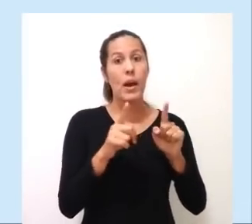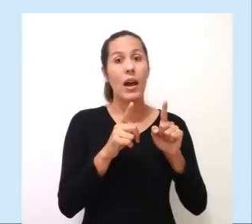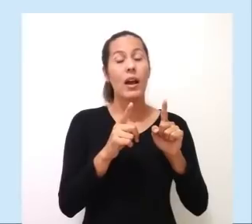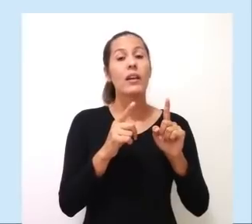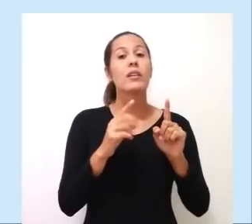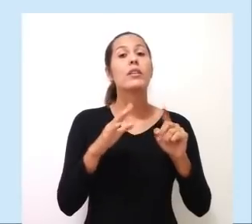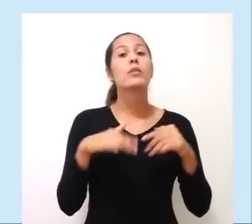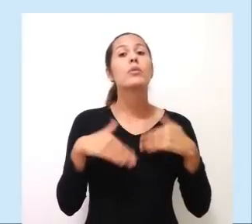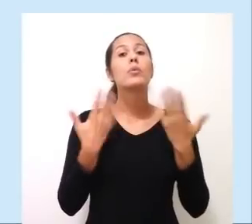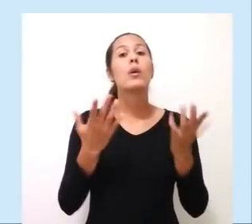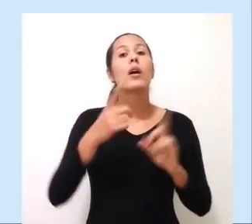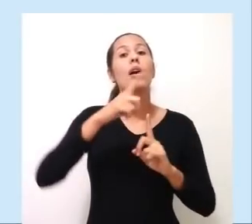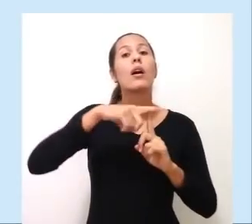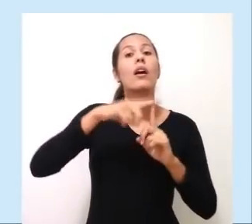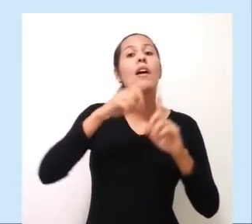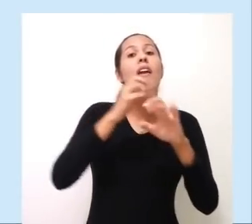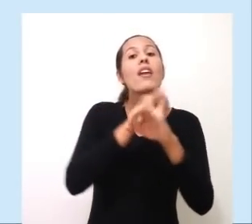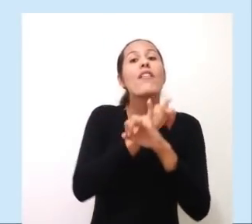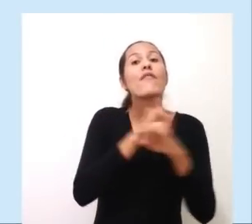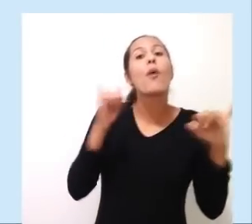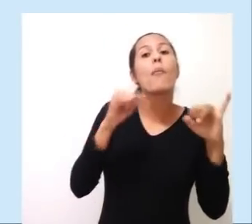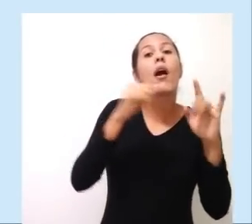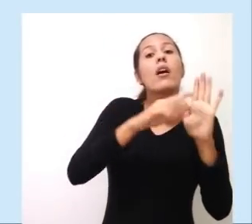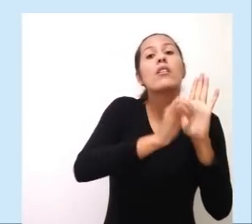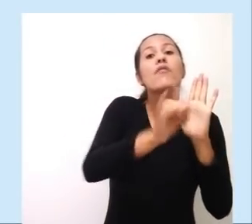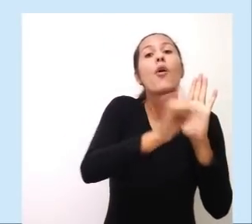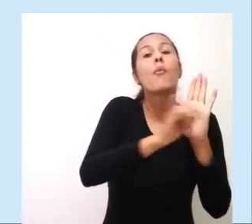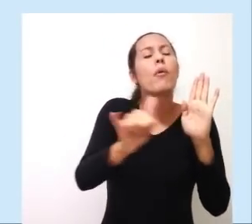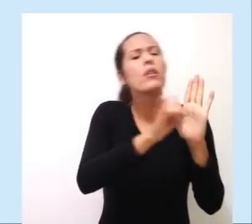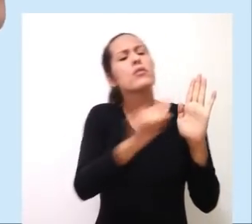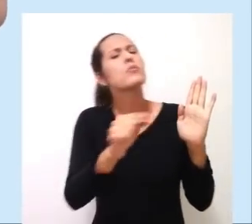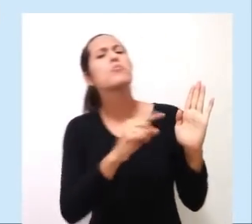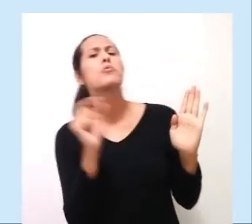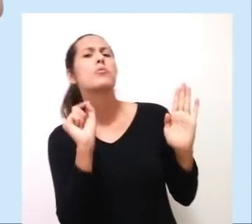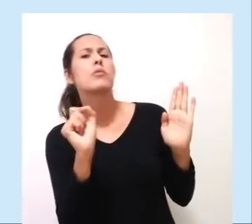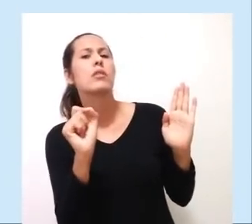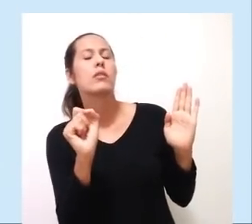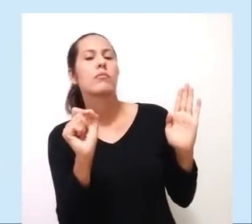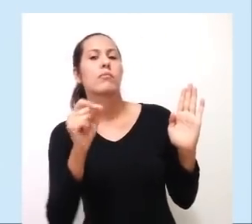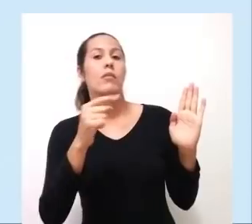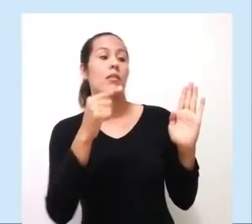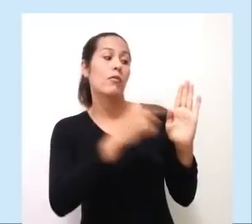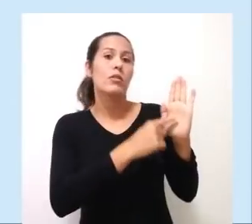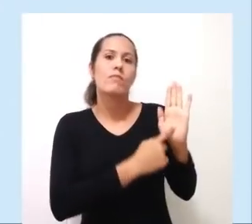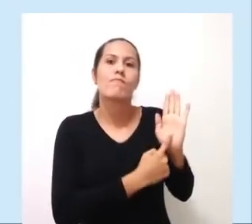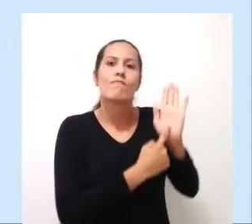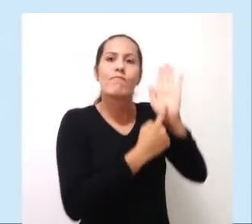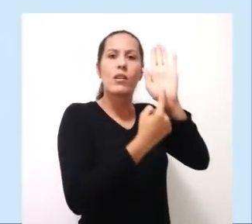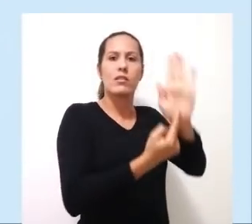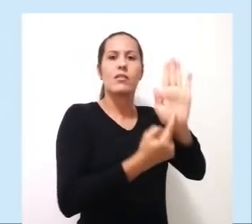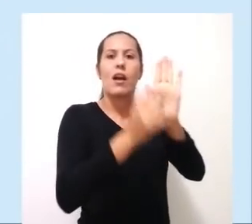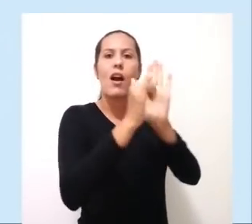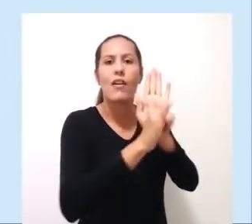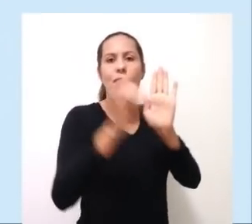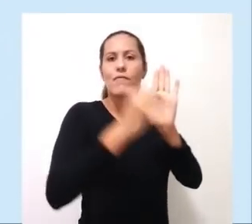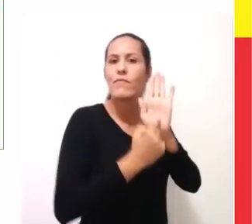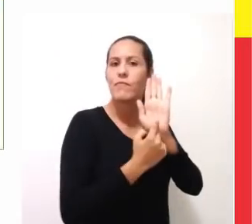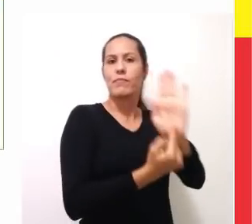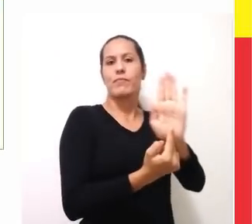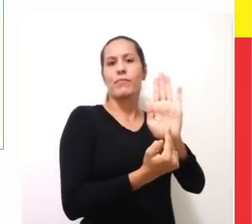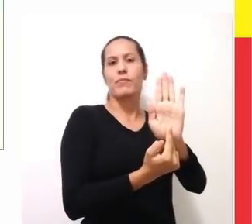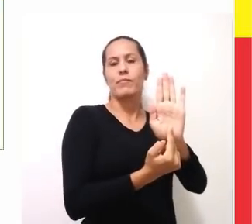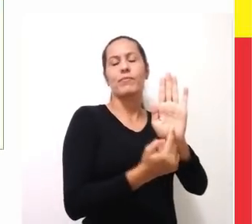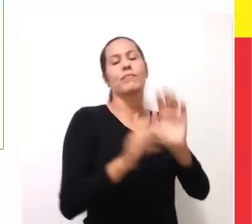a informação que ele carrega. Então, é treinar, expor a informação.